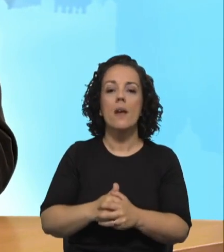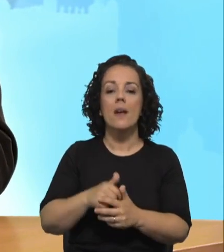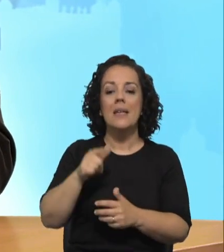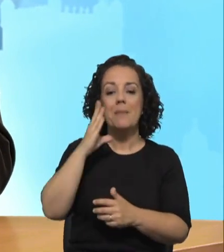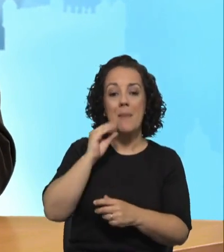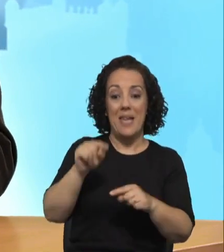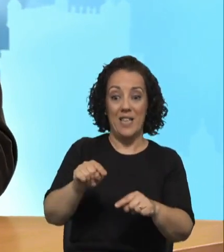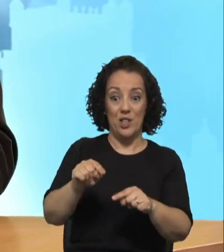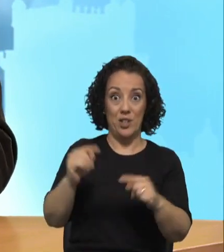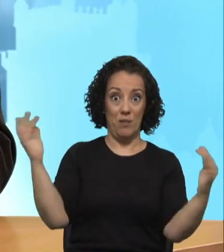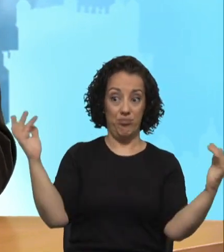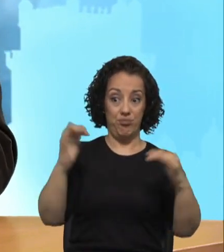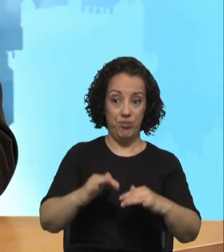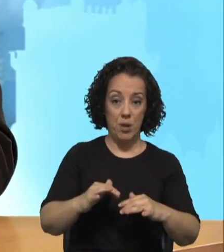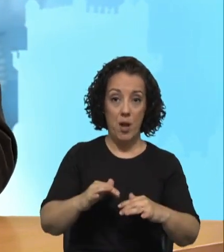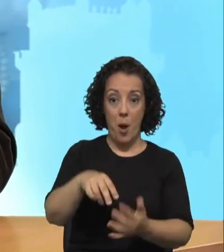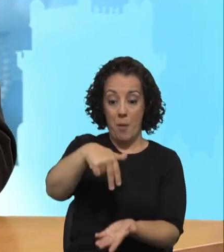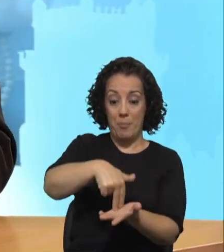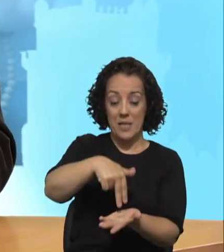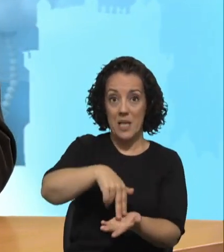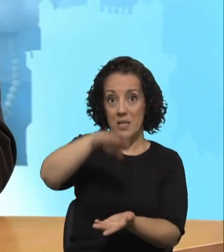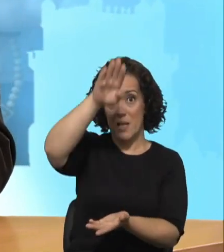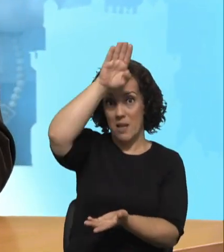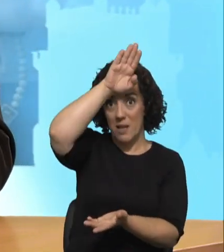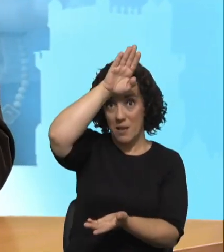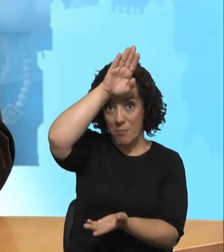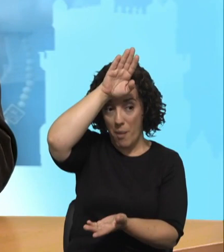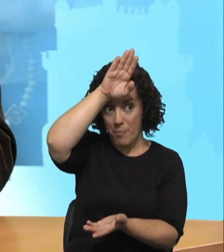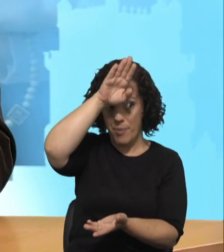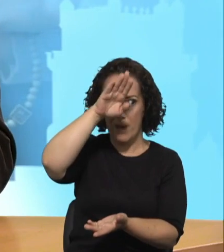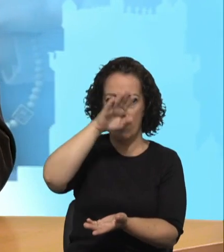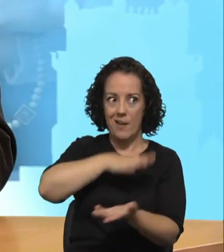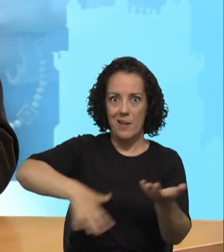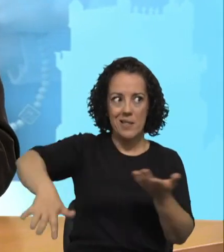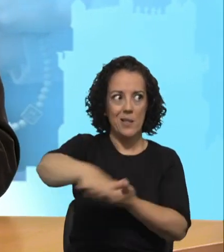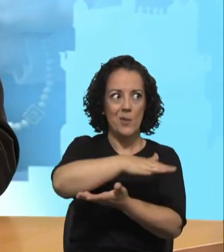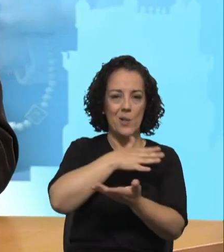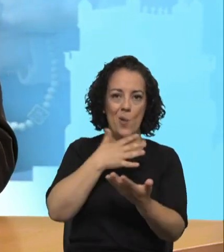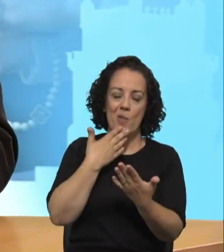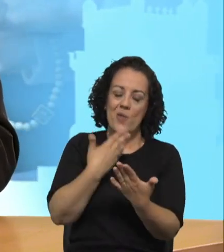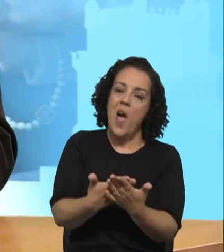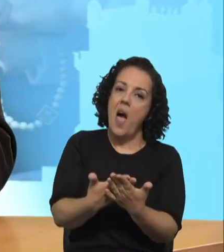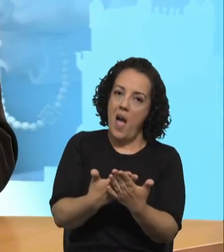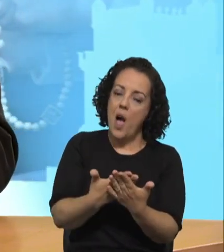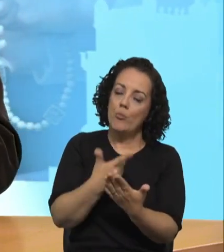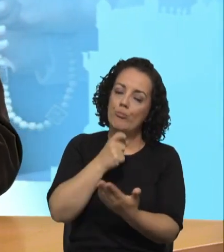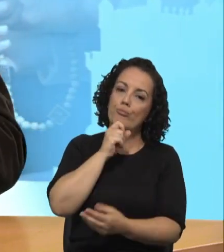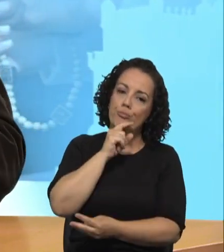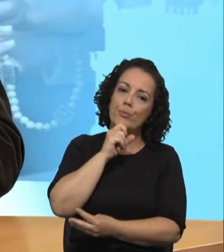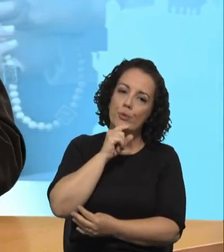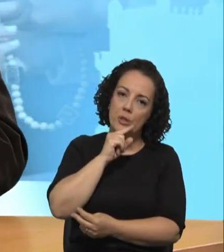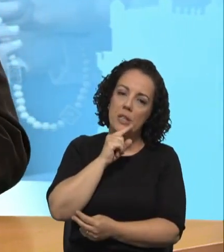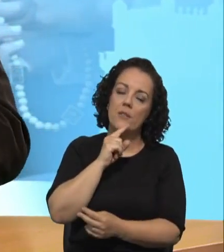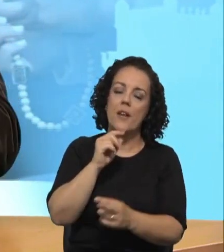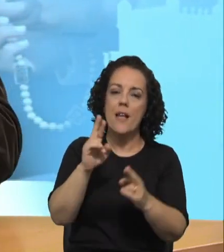com a presença do Papa num contexto de guerra, uma Jornada Mundial da Juventude que acontece em contexto de guerra, poderá certamente abrir